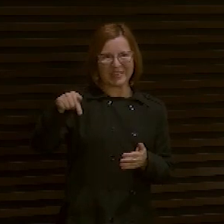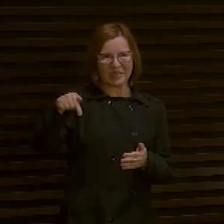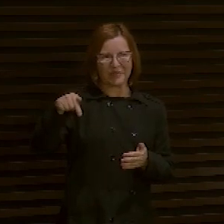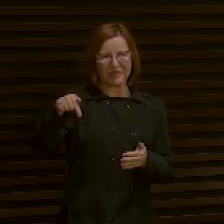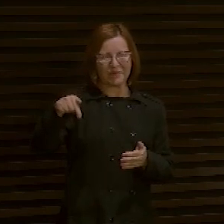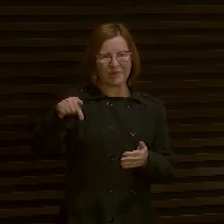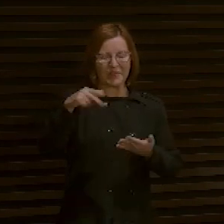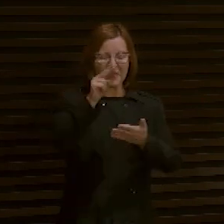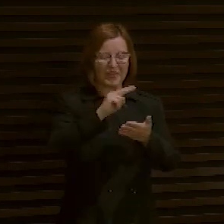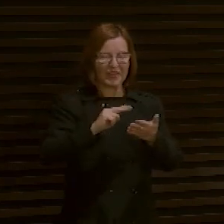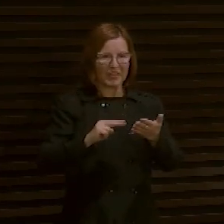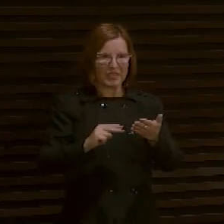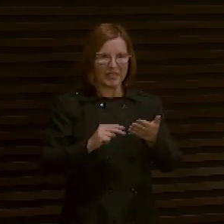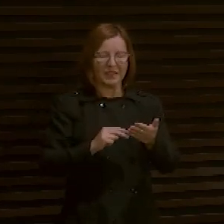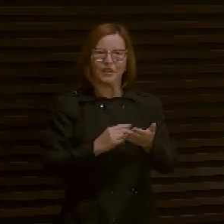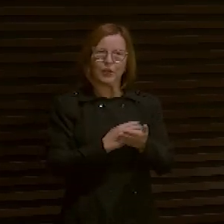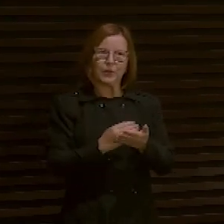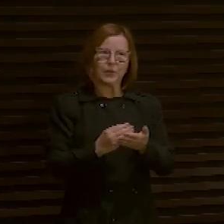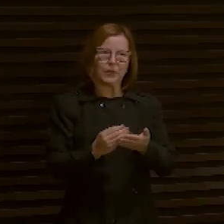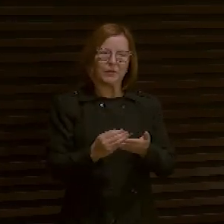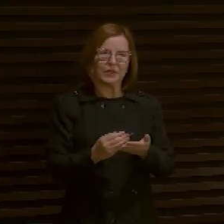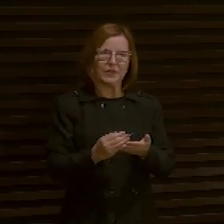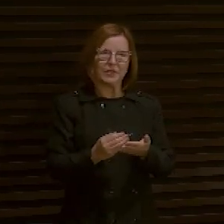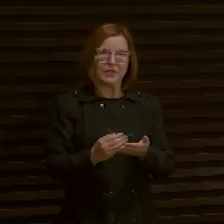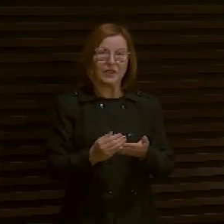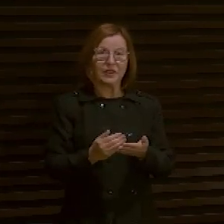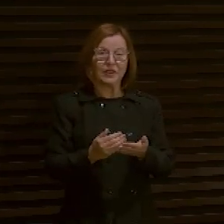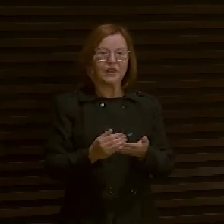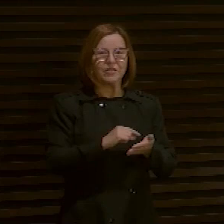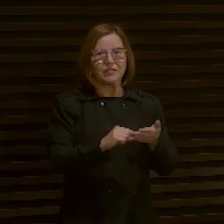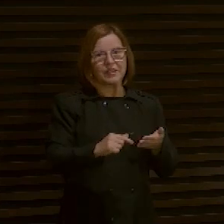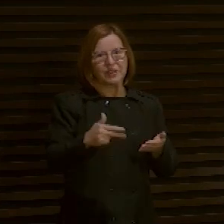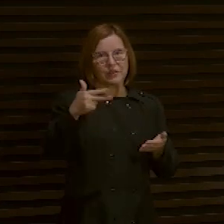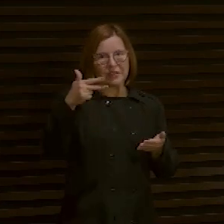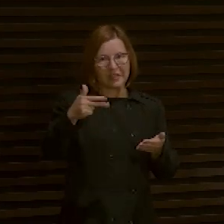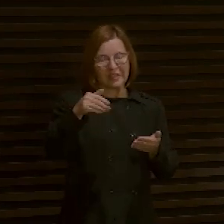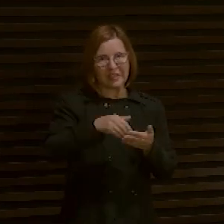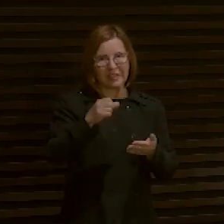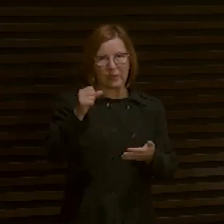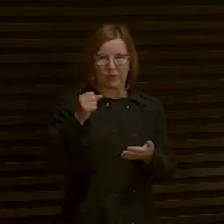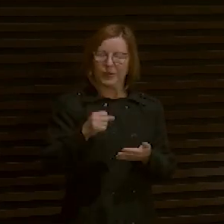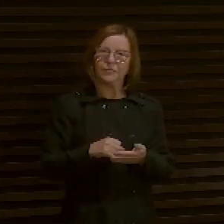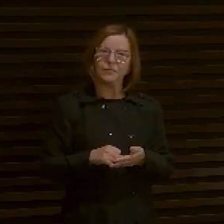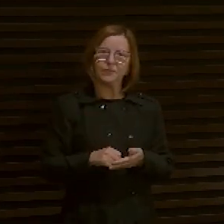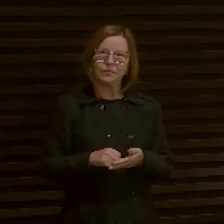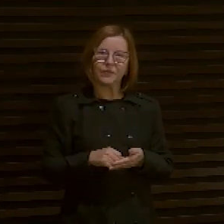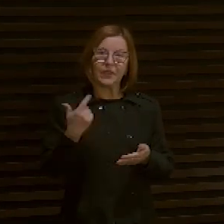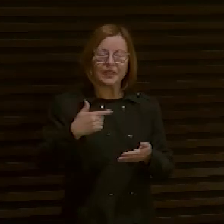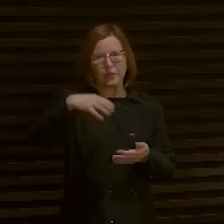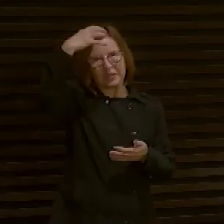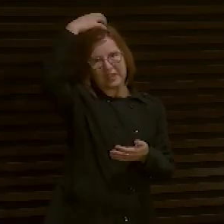Nós vamos fazer a leitura inicial dos versículos 3 ao 11. Então, segundo livro dos Reis, capítulo